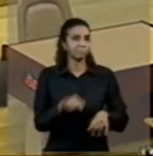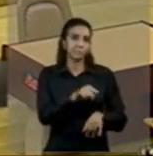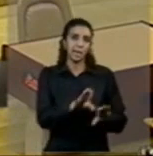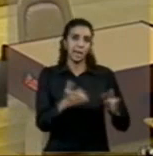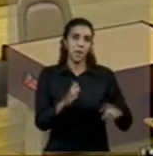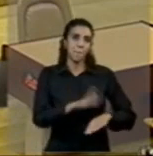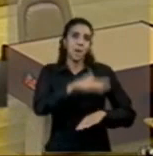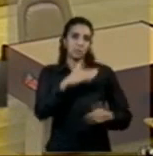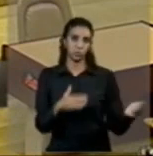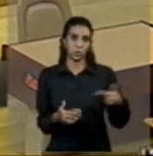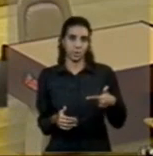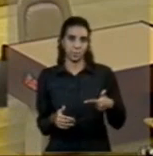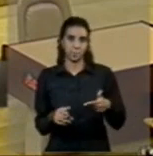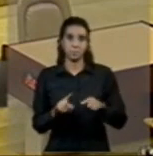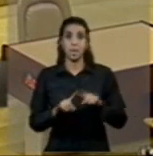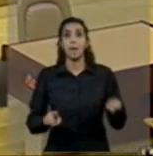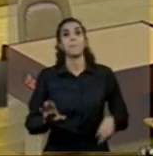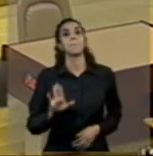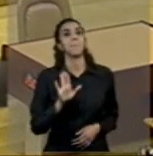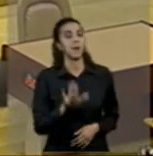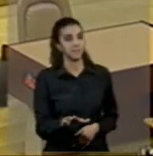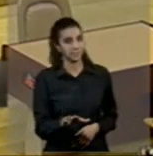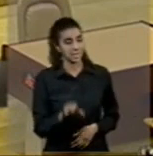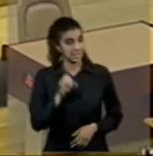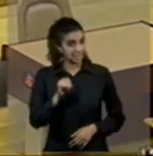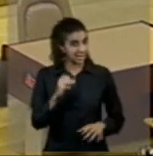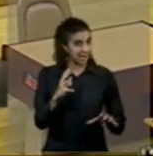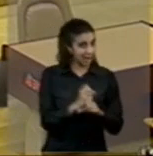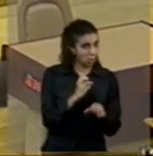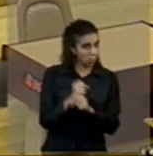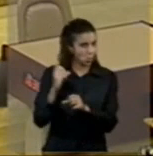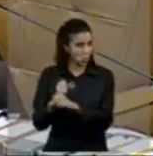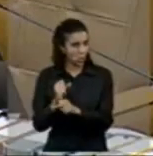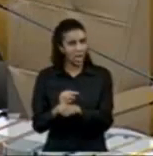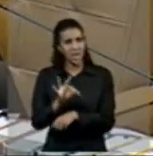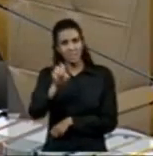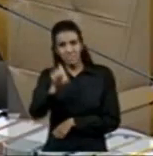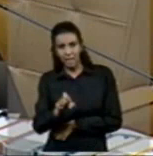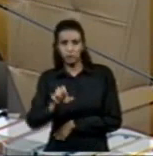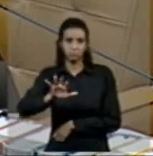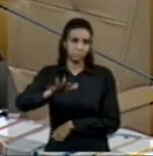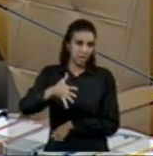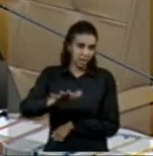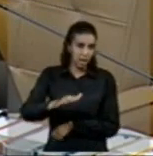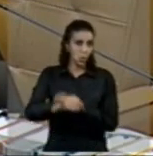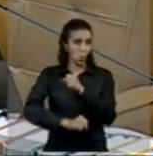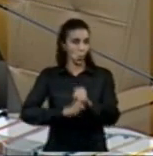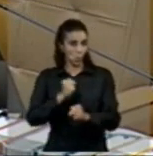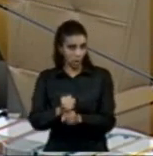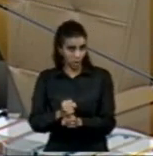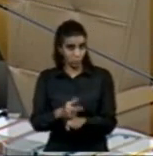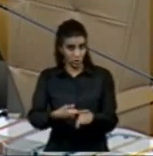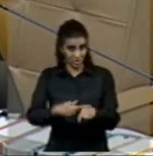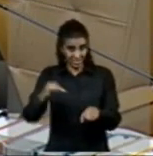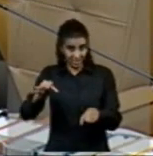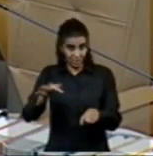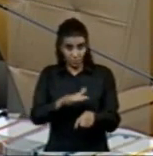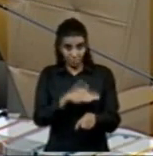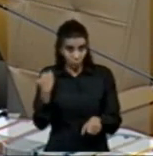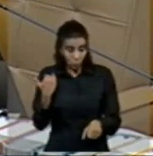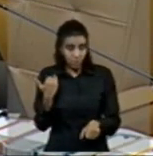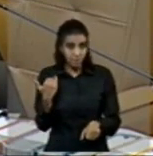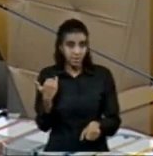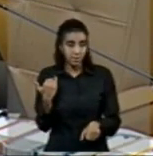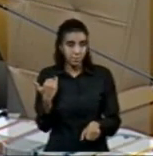maior. Entretanto, quando se calcula a taxa média anual de acidentes fatais